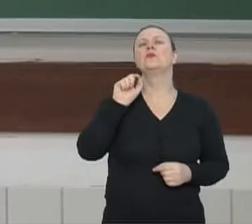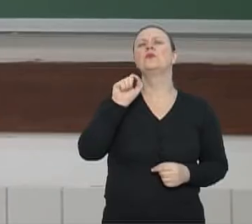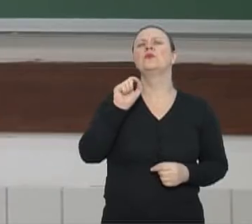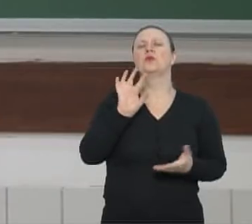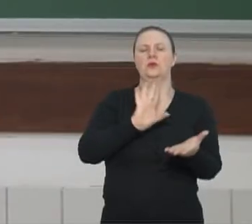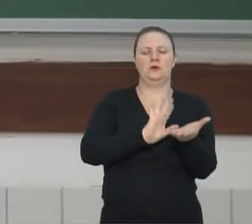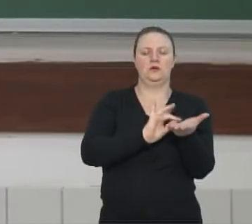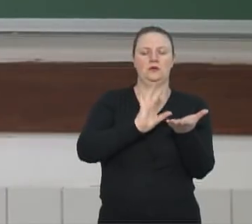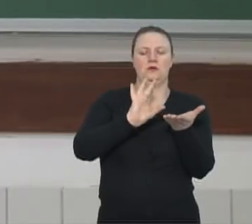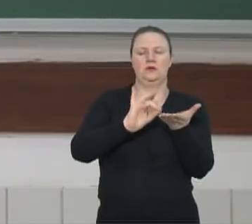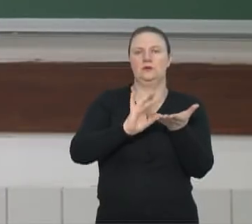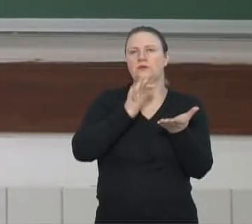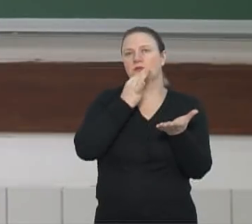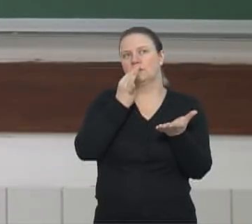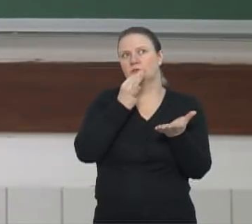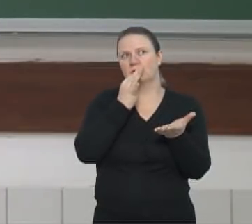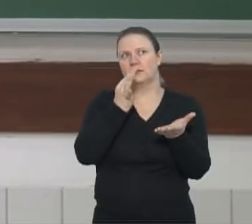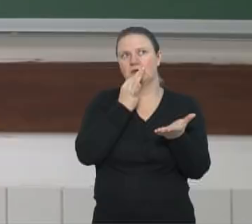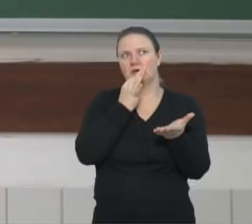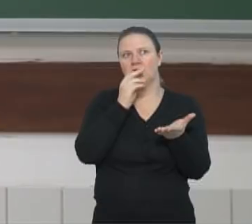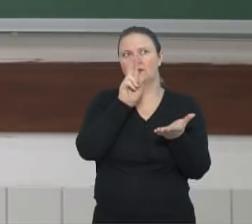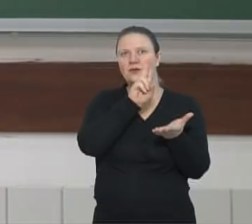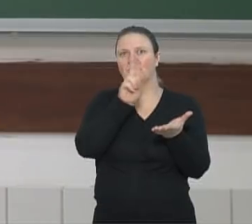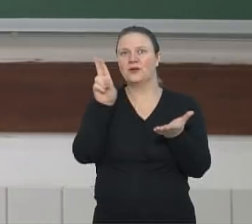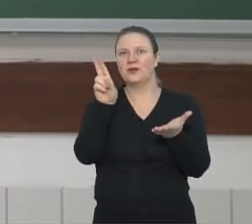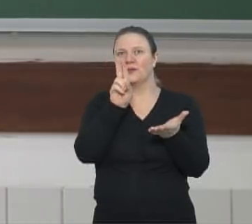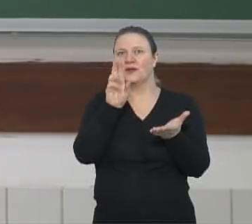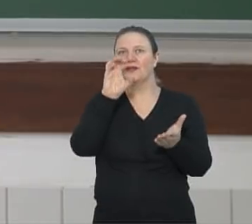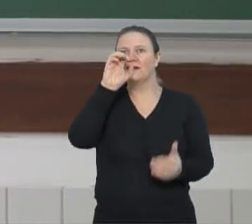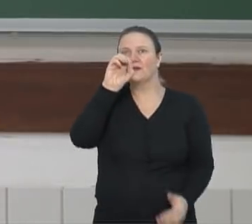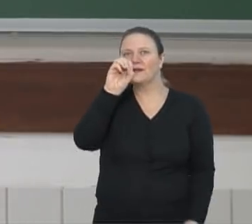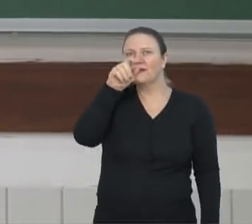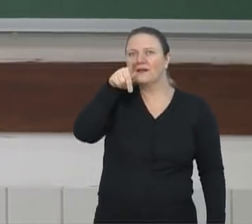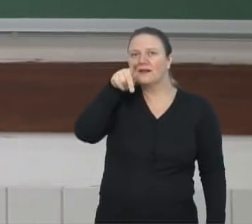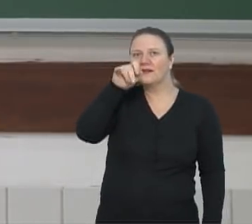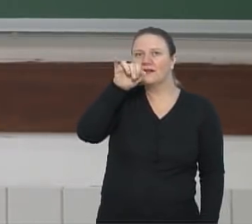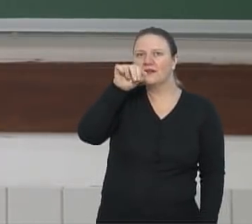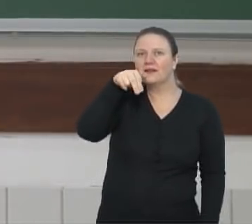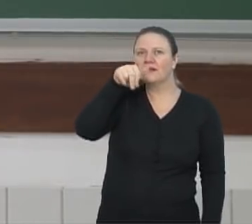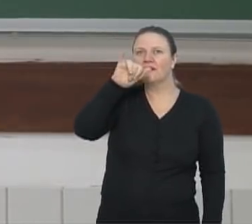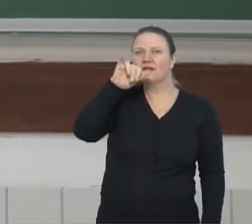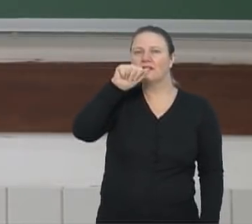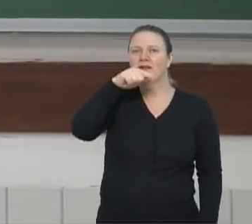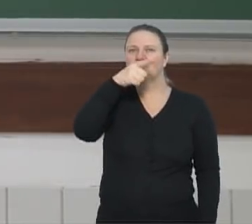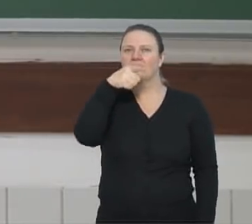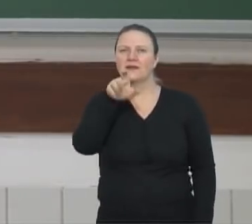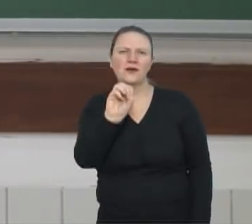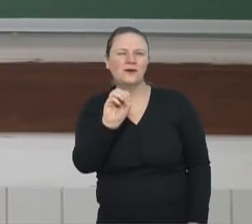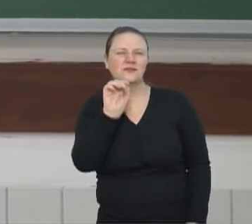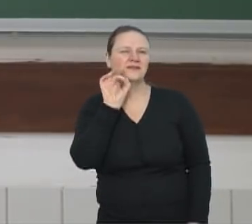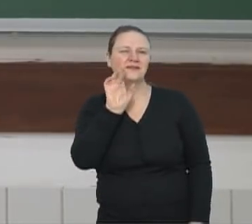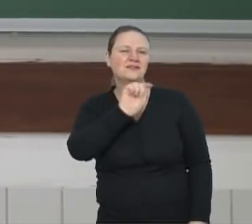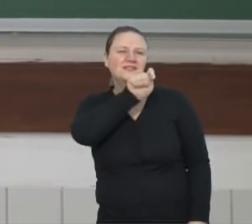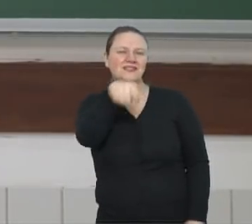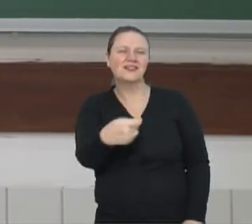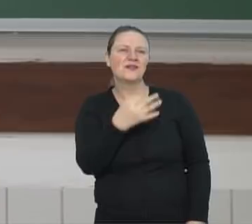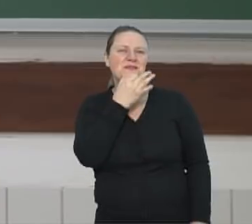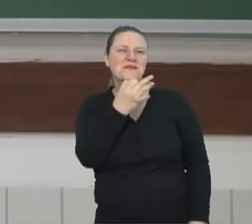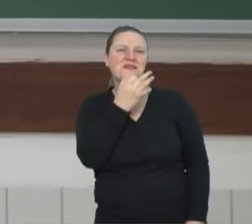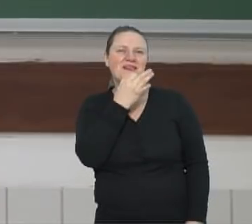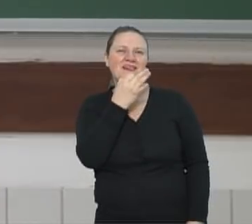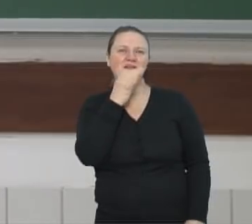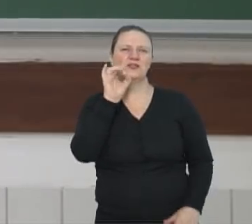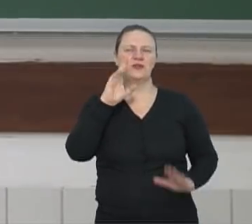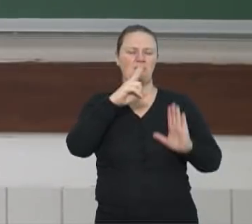artigo de opinião, não é verdade? Então, tá aqui, colocadinho para nós aqui. É só sabermos ler,